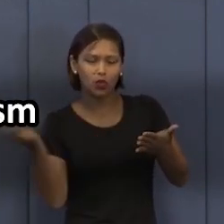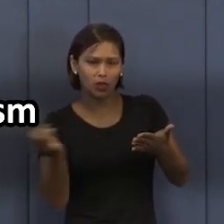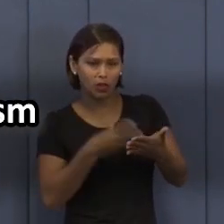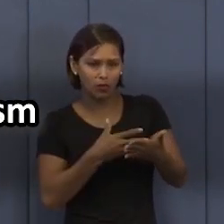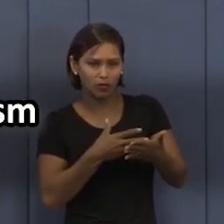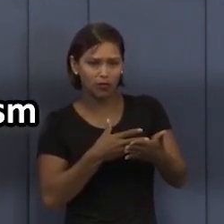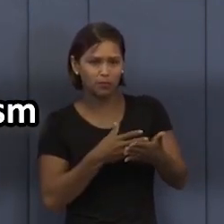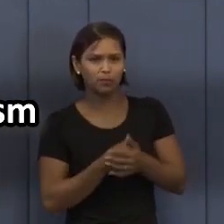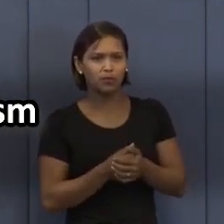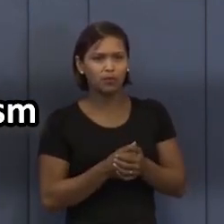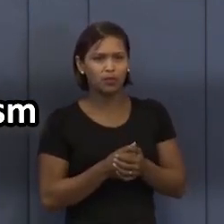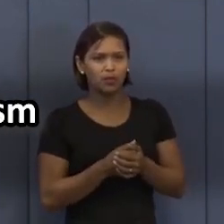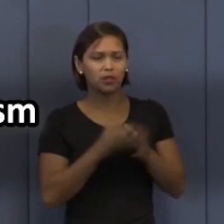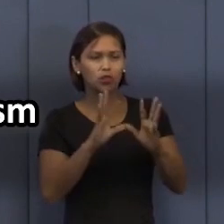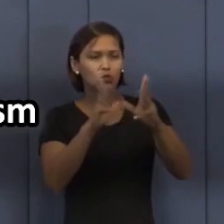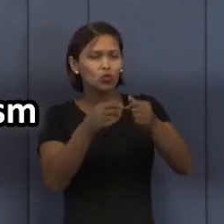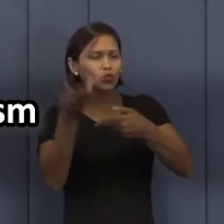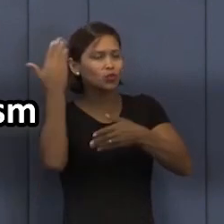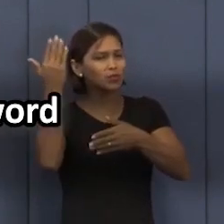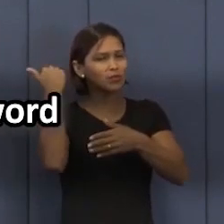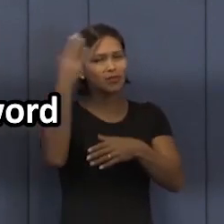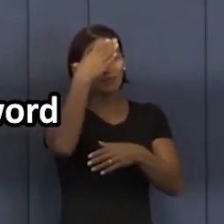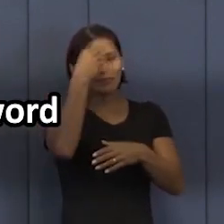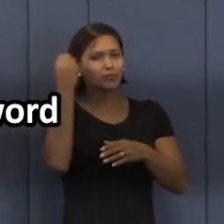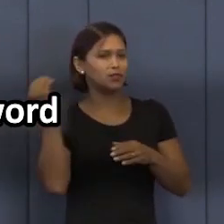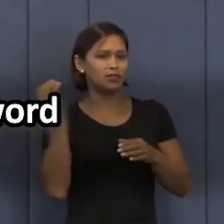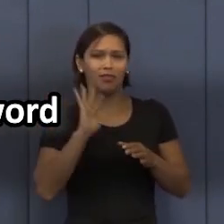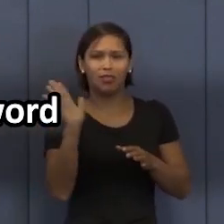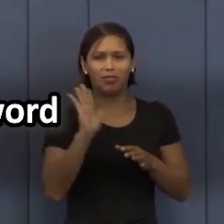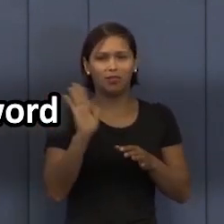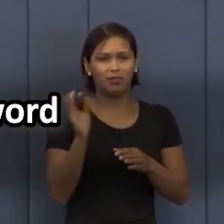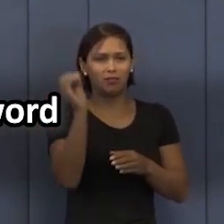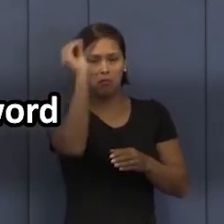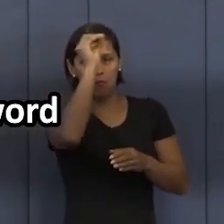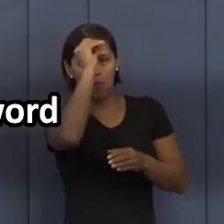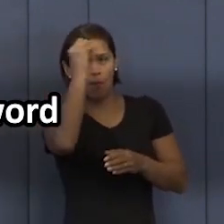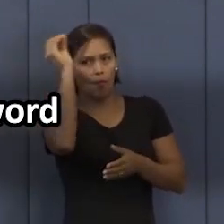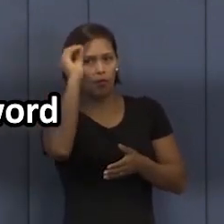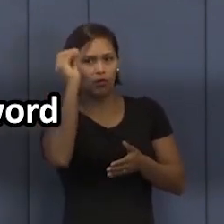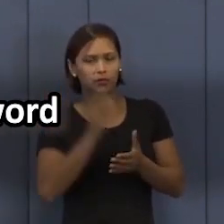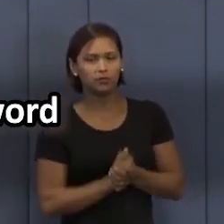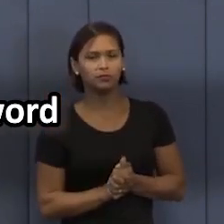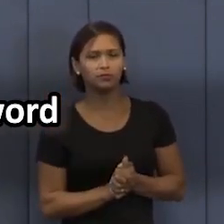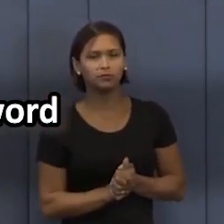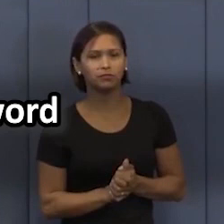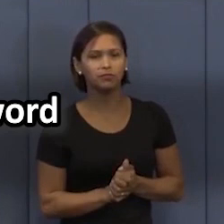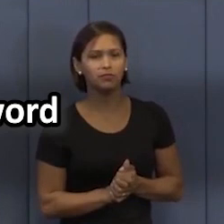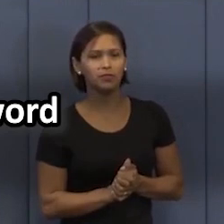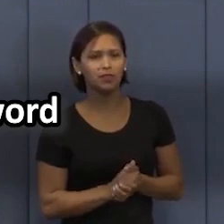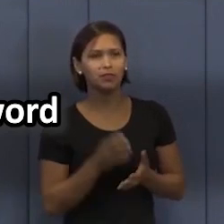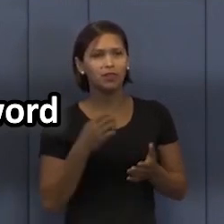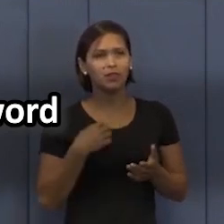hoje, até hoje, vocês precisam esquecer. Então, tem que abrir esse livro e ler e falar, tá bom, se eu